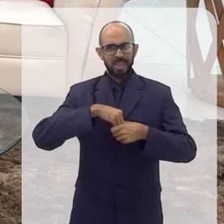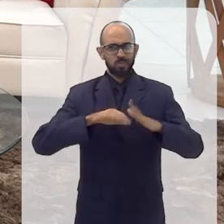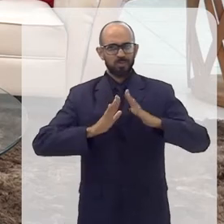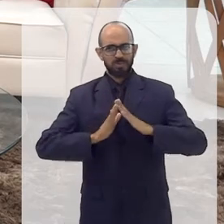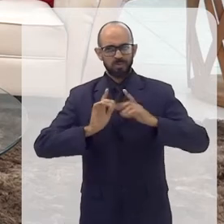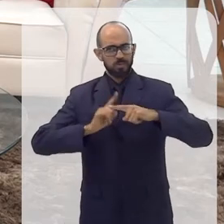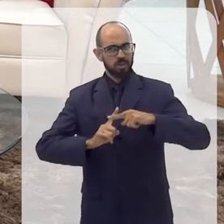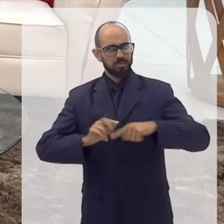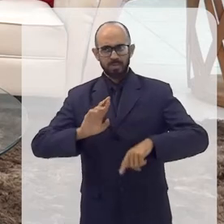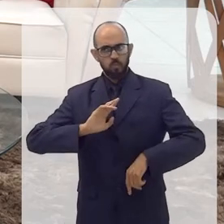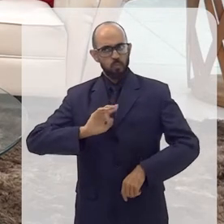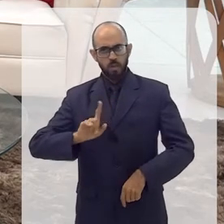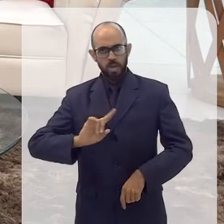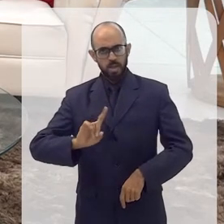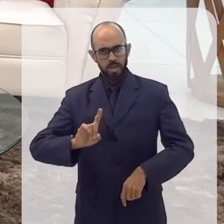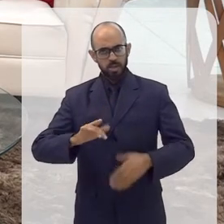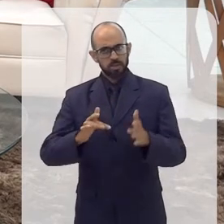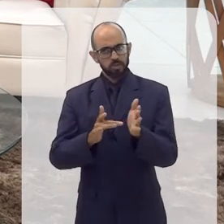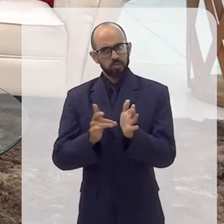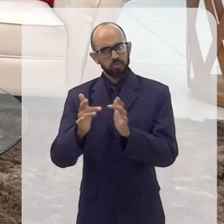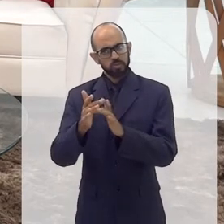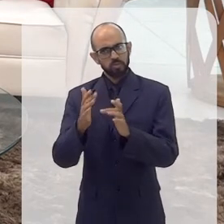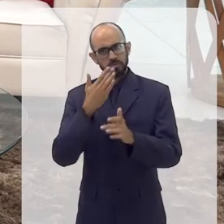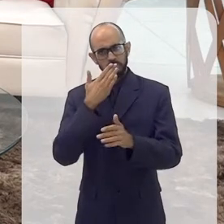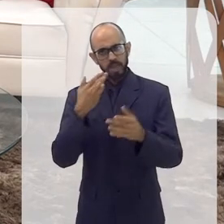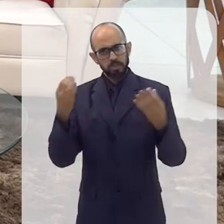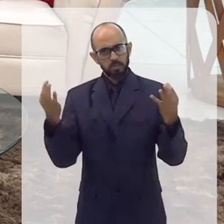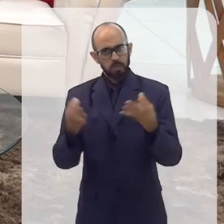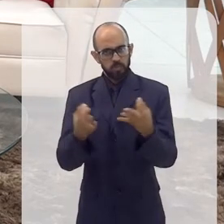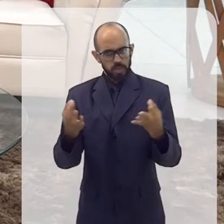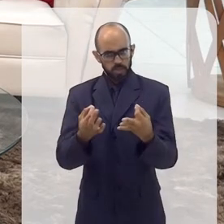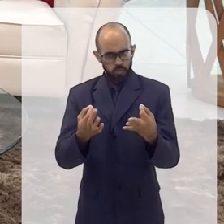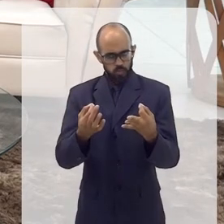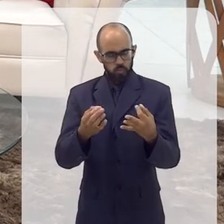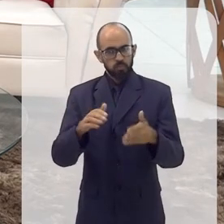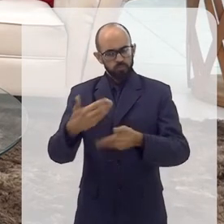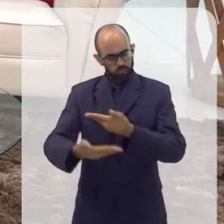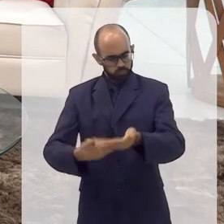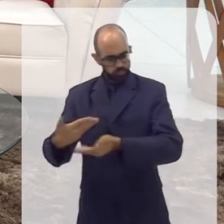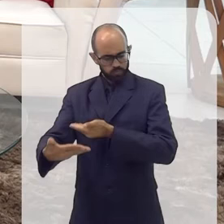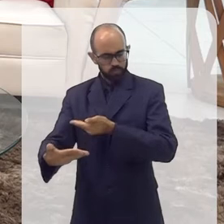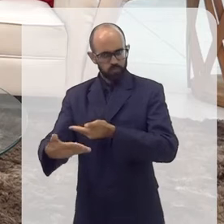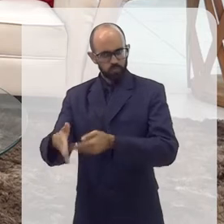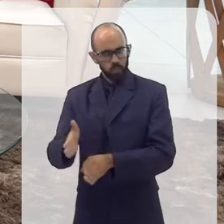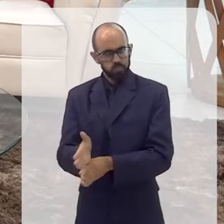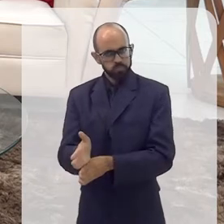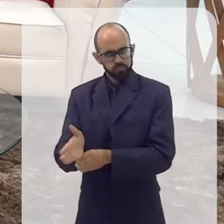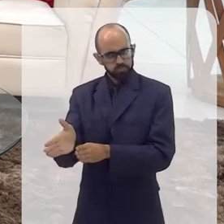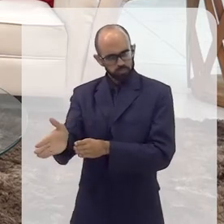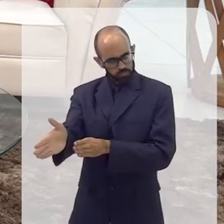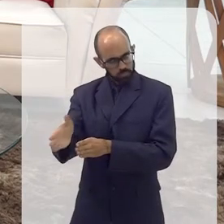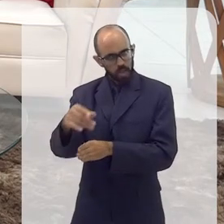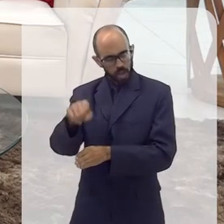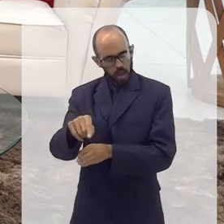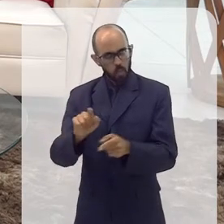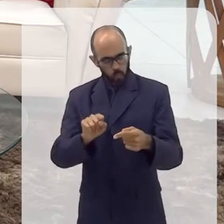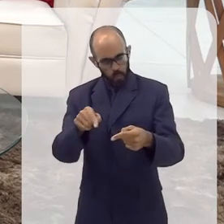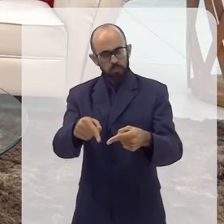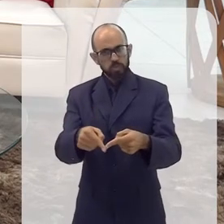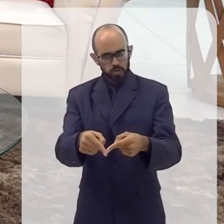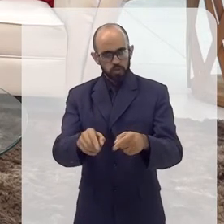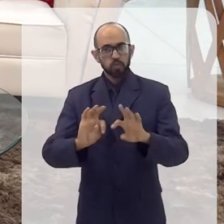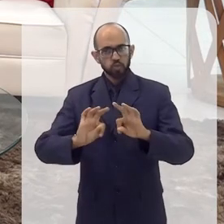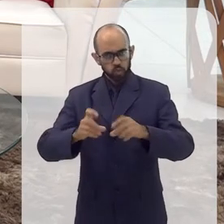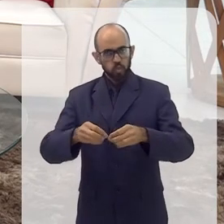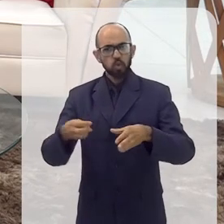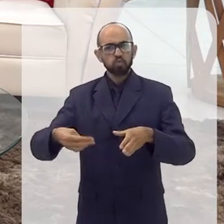E Cristo pede que nós busquemos a perfeição. Então, sim, uma convivência harmoniosa é um objetivo comum entre